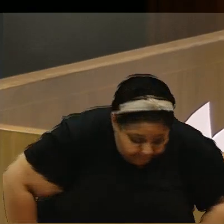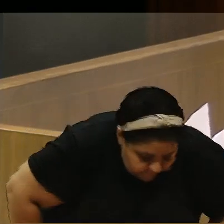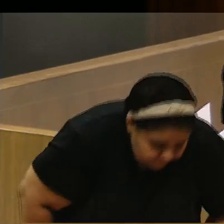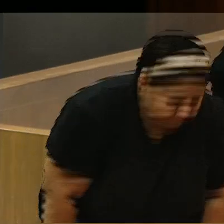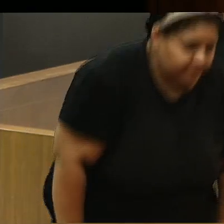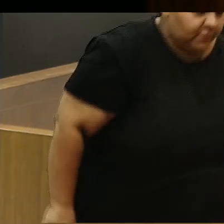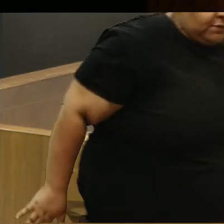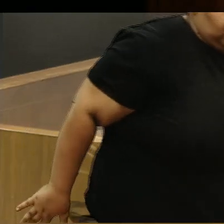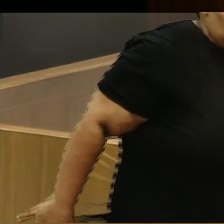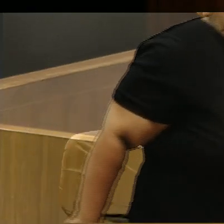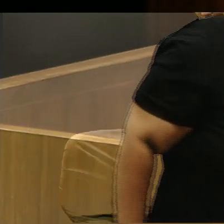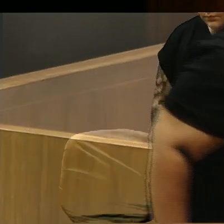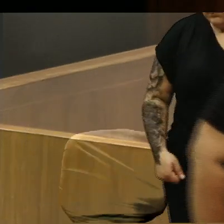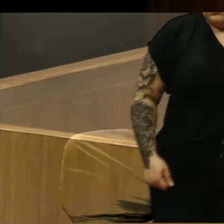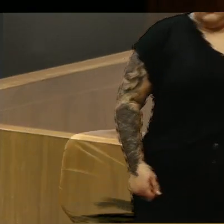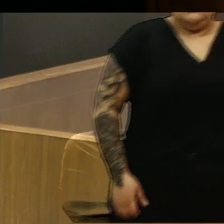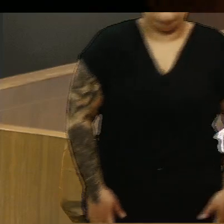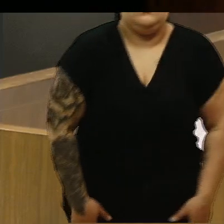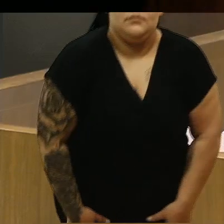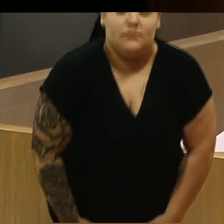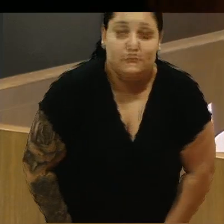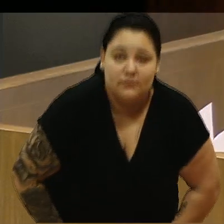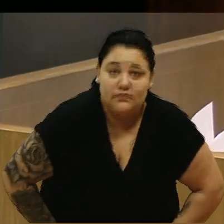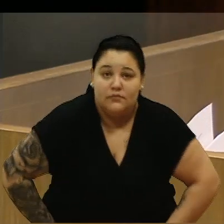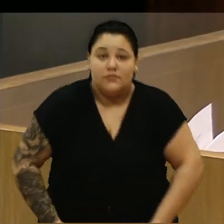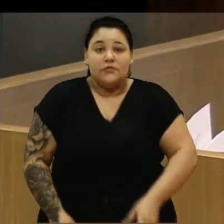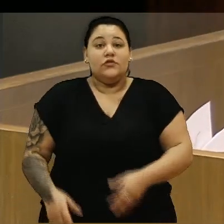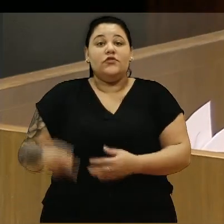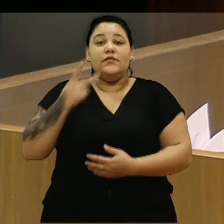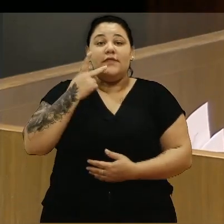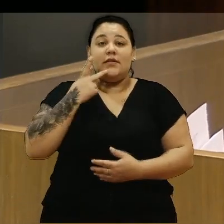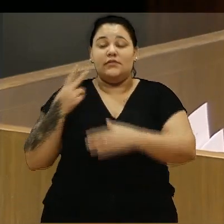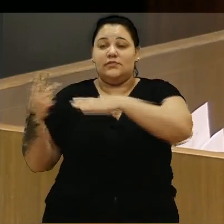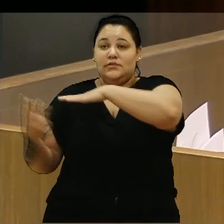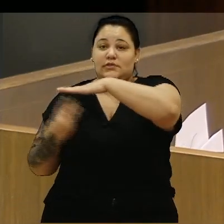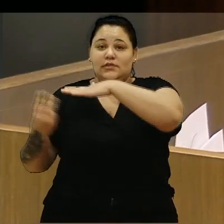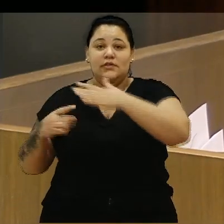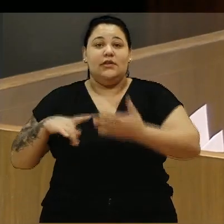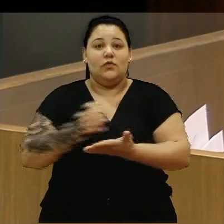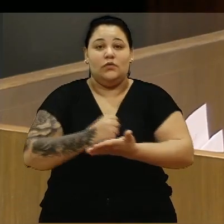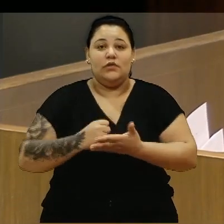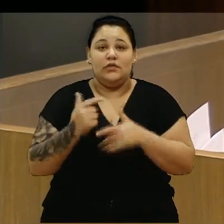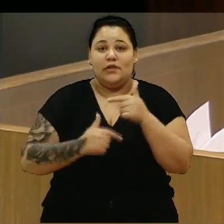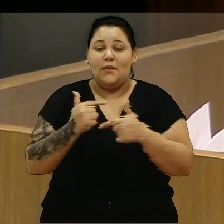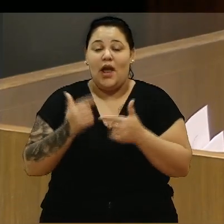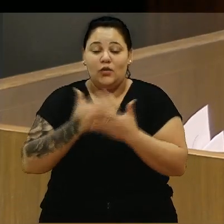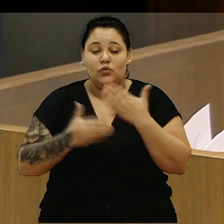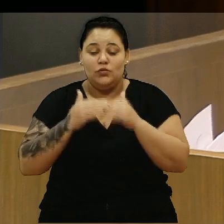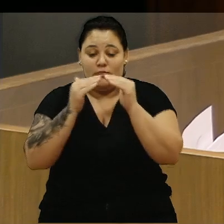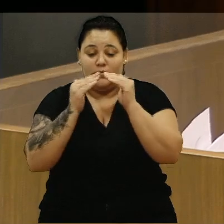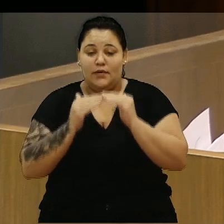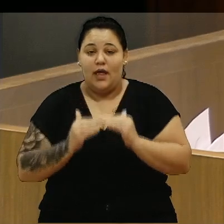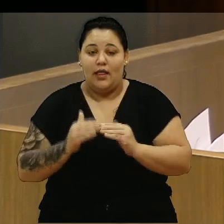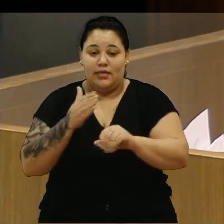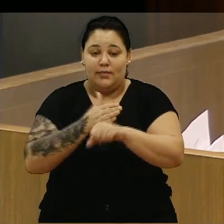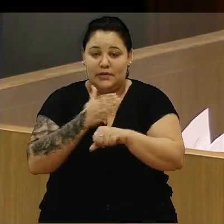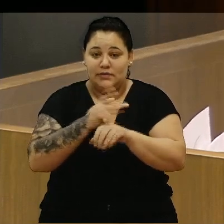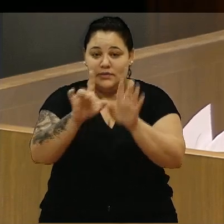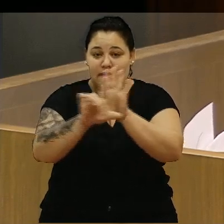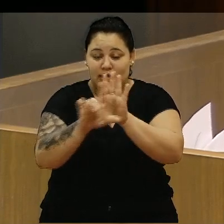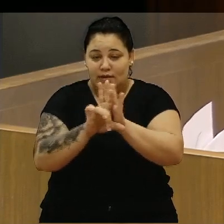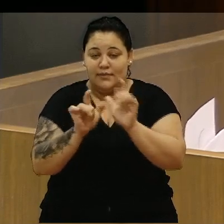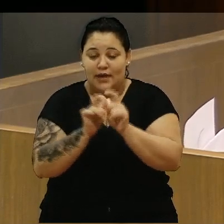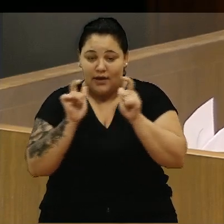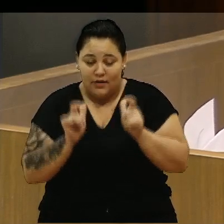dos terceirizados, eles têm os seus contratos de trabalho, têm as suas... Então, tudo dentro da lei maior, do Estatuto do